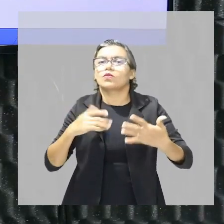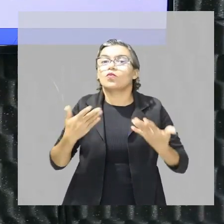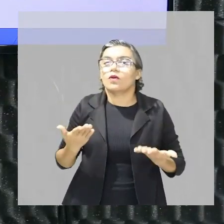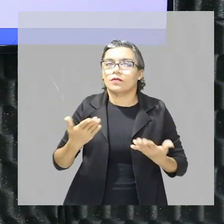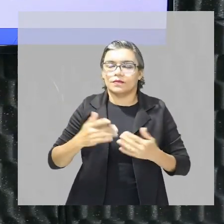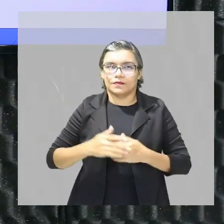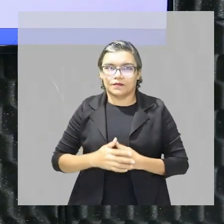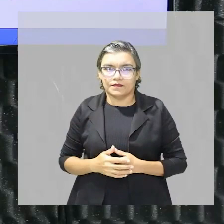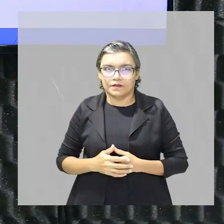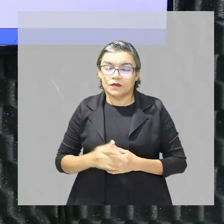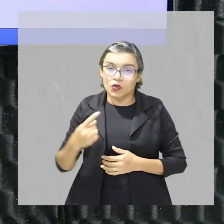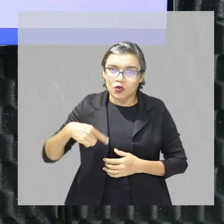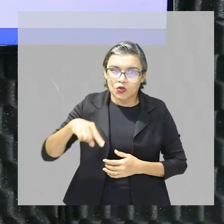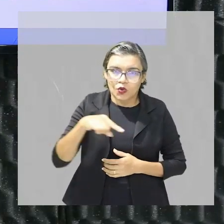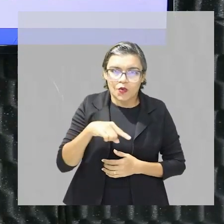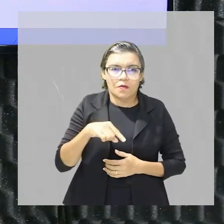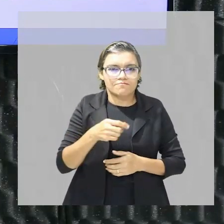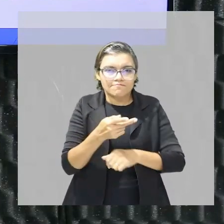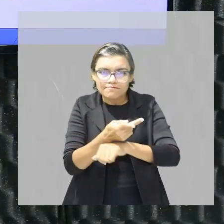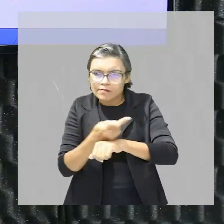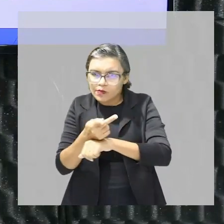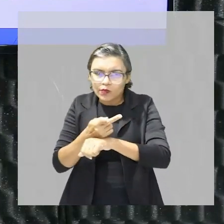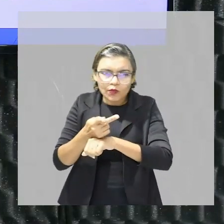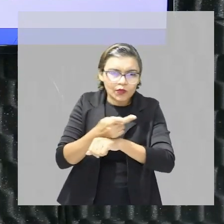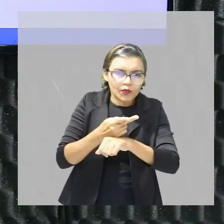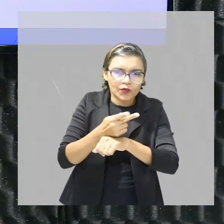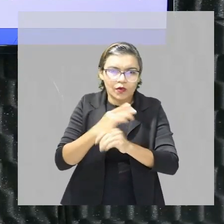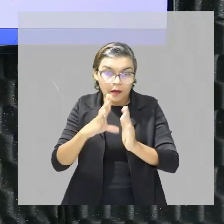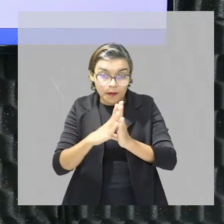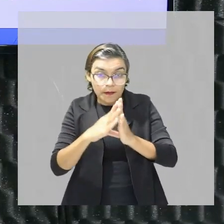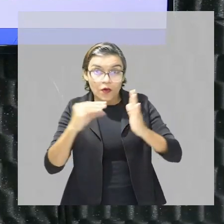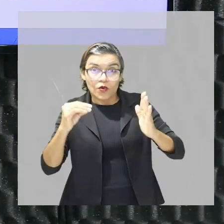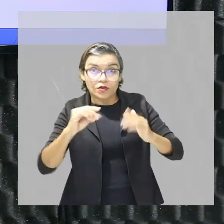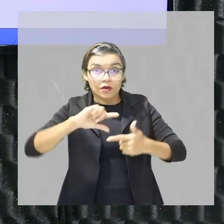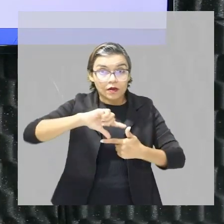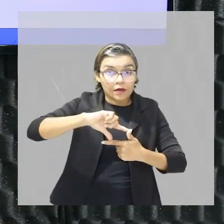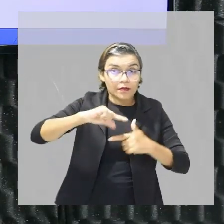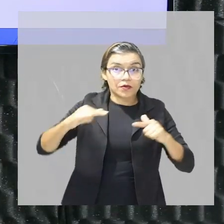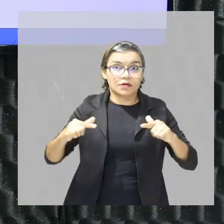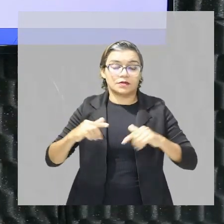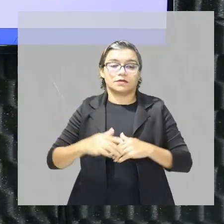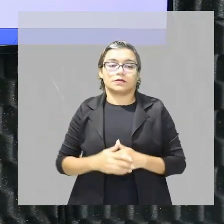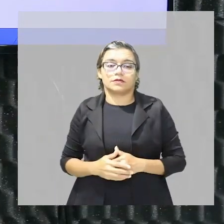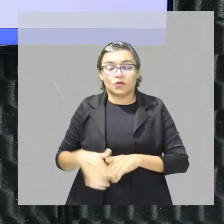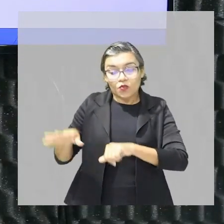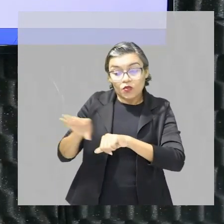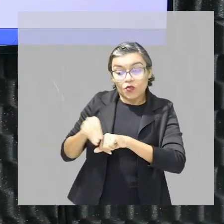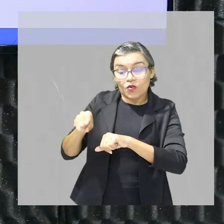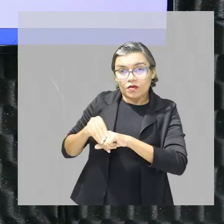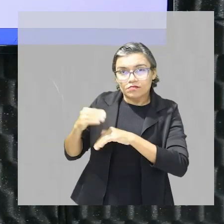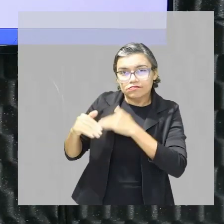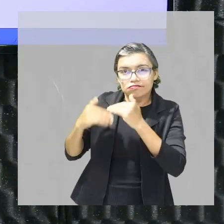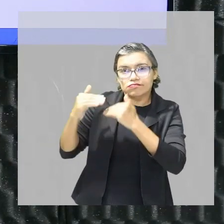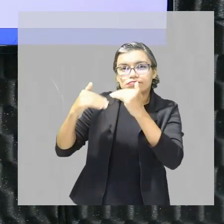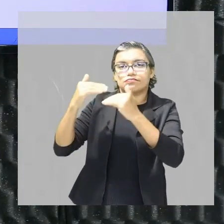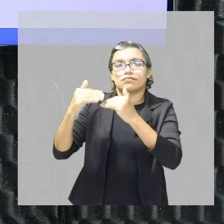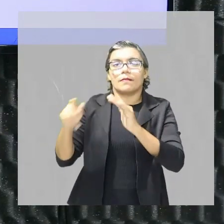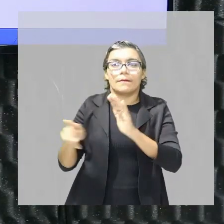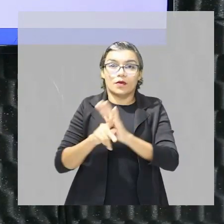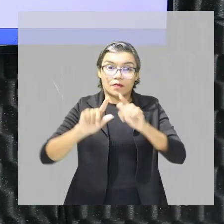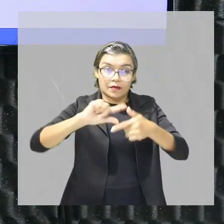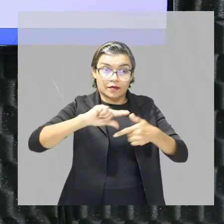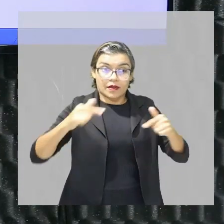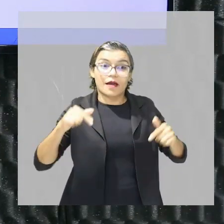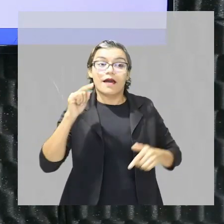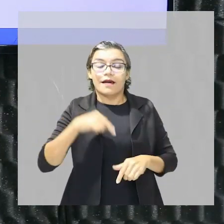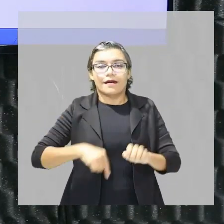aquilo que nós estamos buscando e como modelo de modernidade enquanto o conhecimento desenvolver não modernidade nós só temos